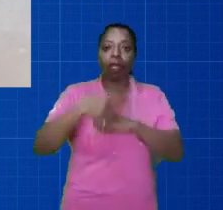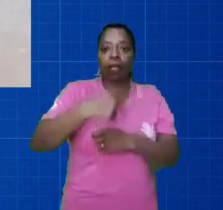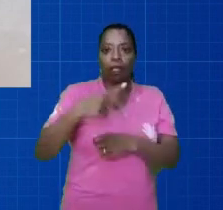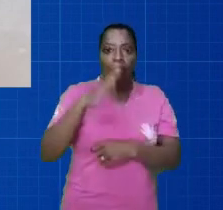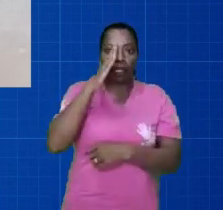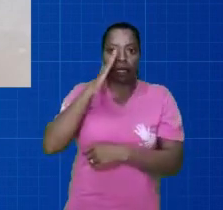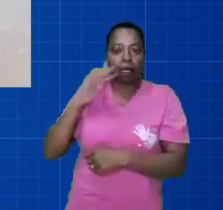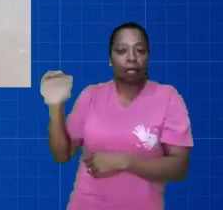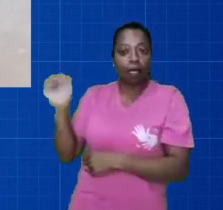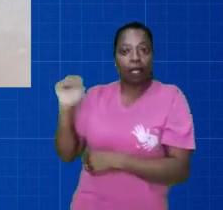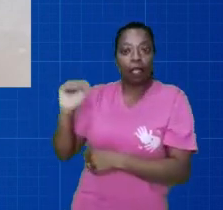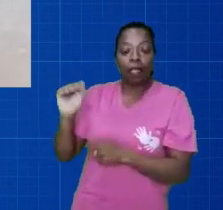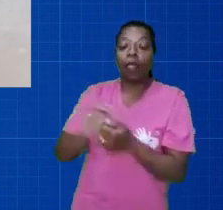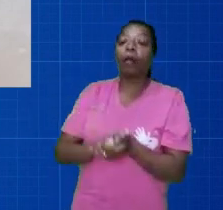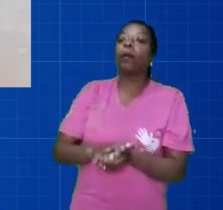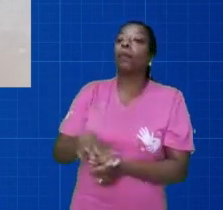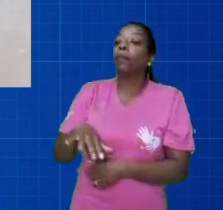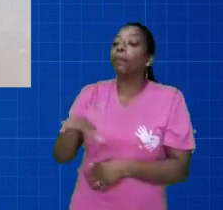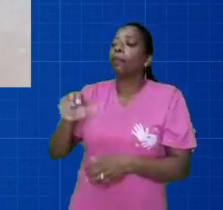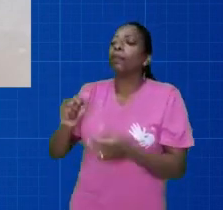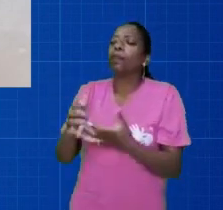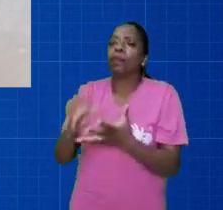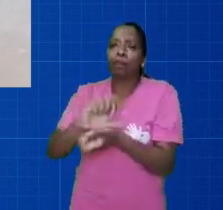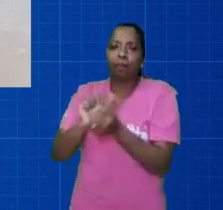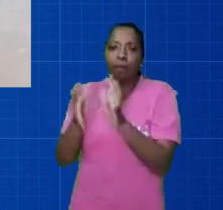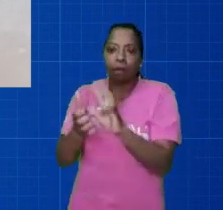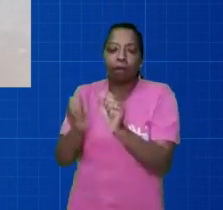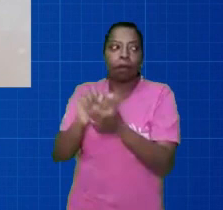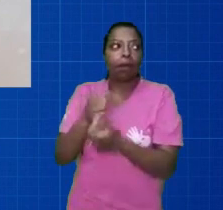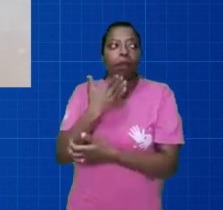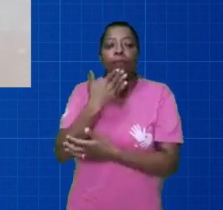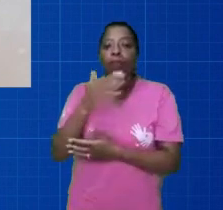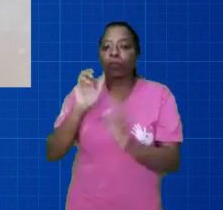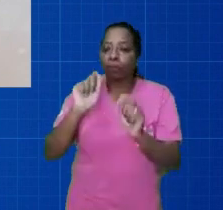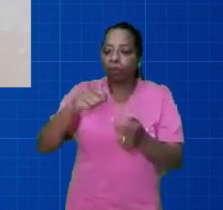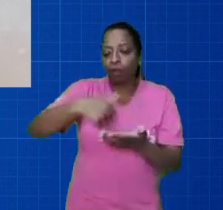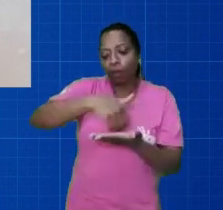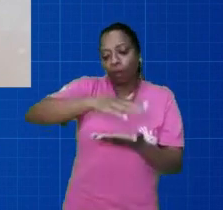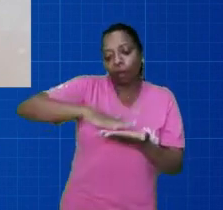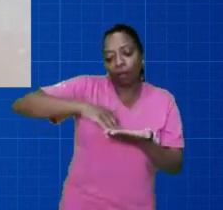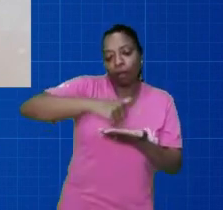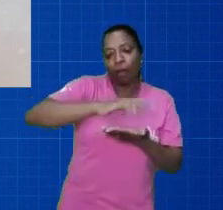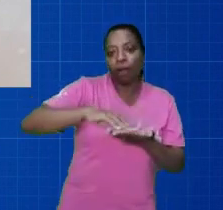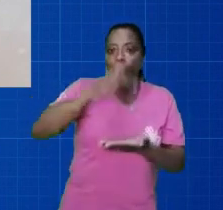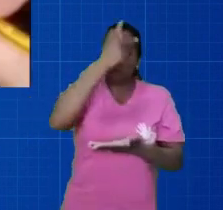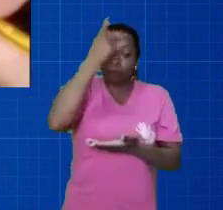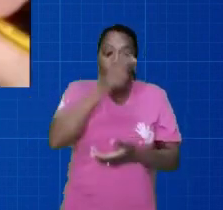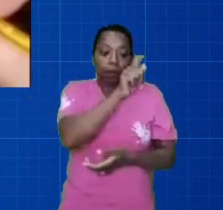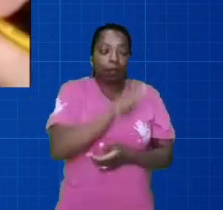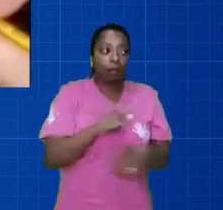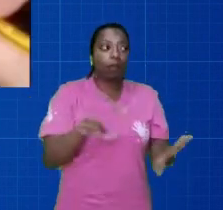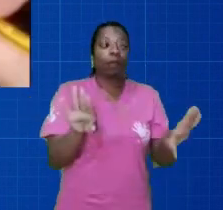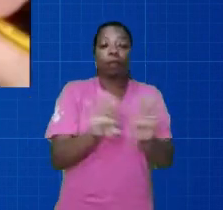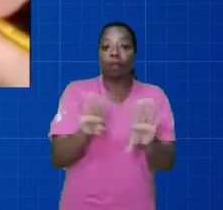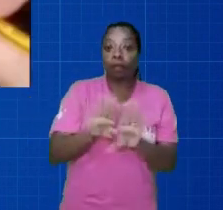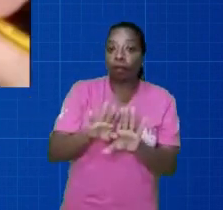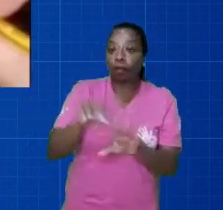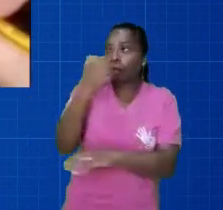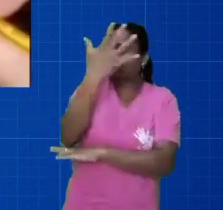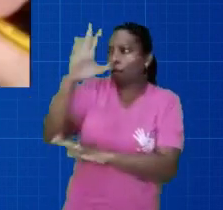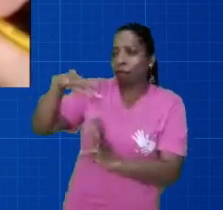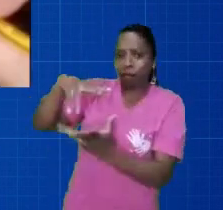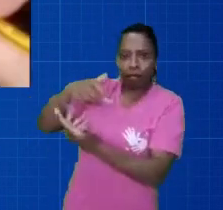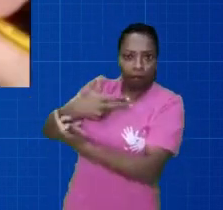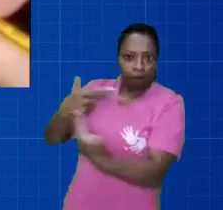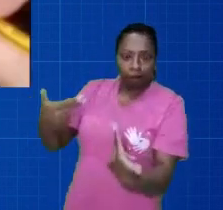foi exatamente isso. Pegamos argila e pedimos para que eles pintassem pessoas ou elementos da natureza com os